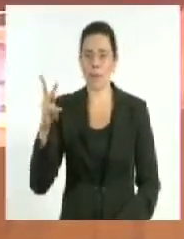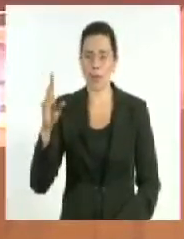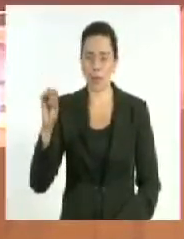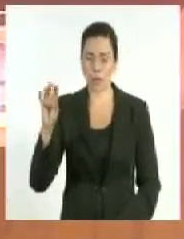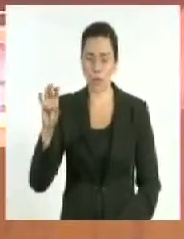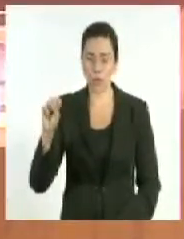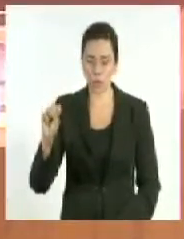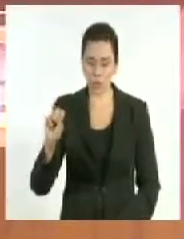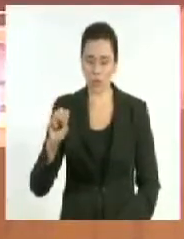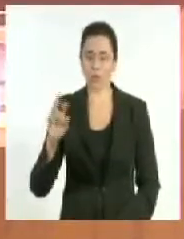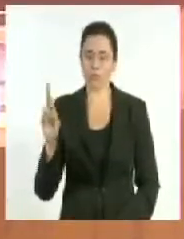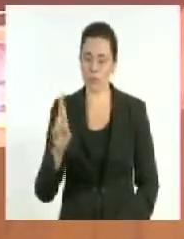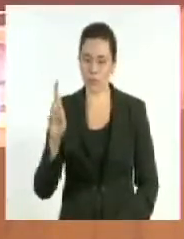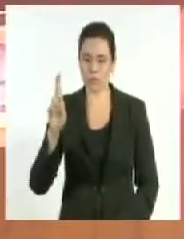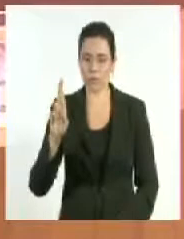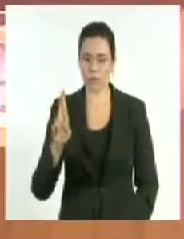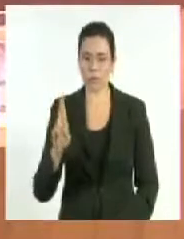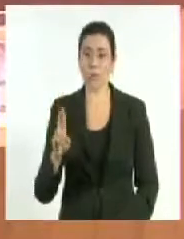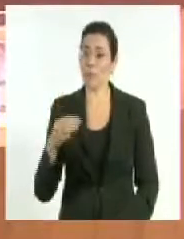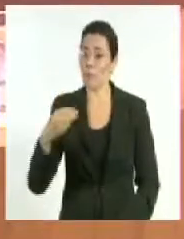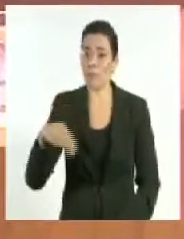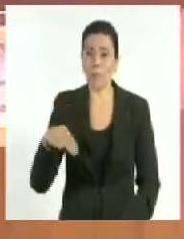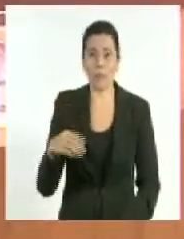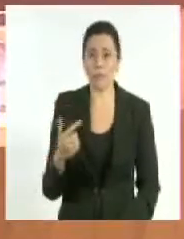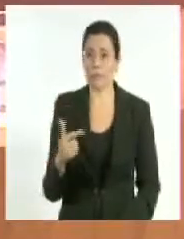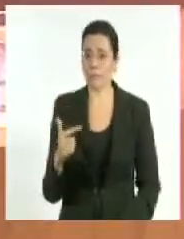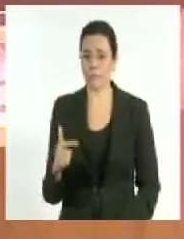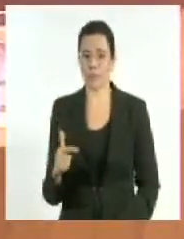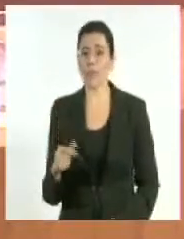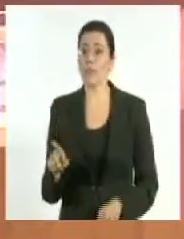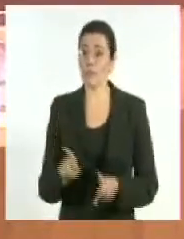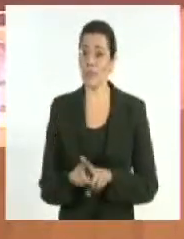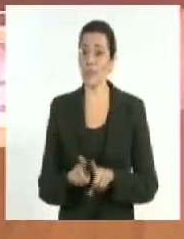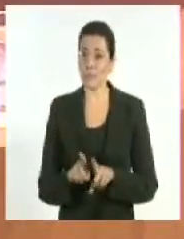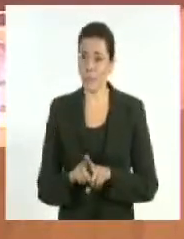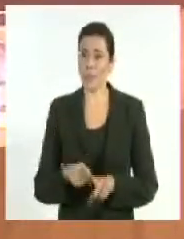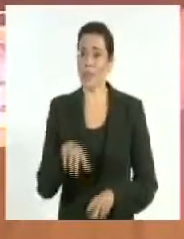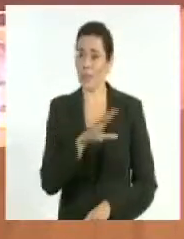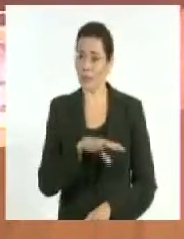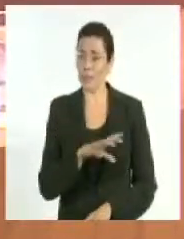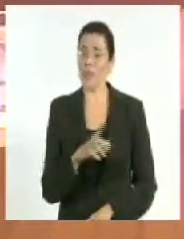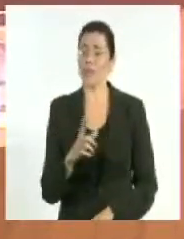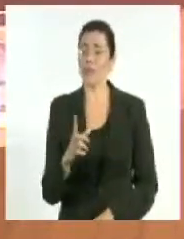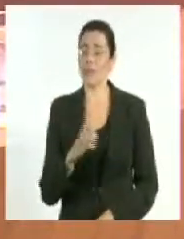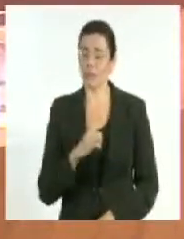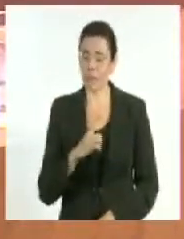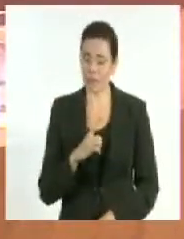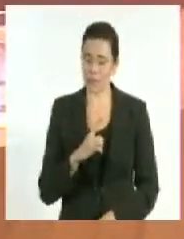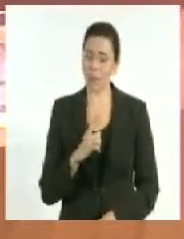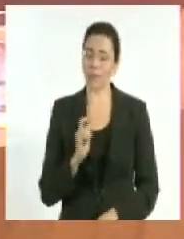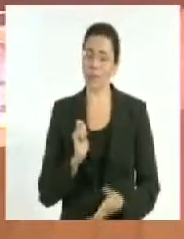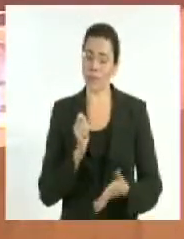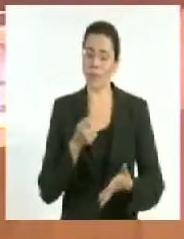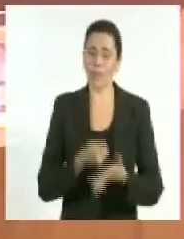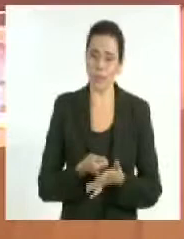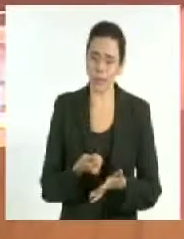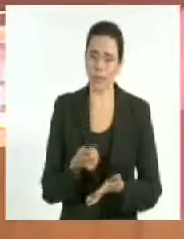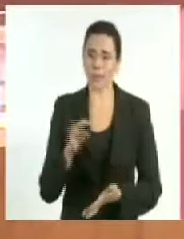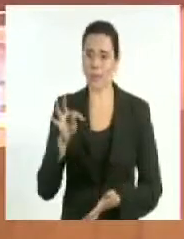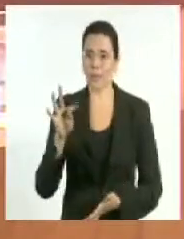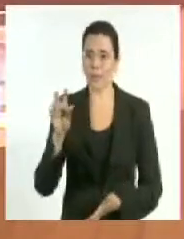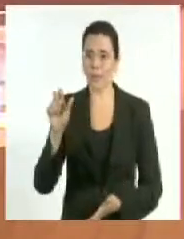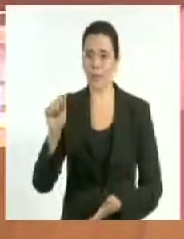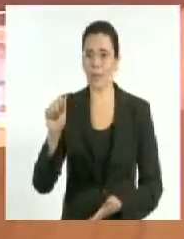com esses projetos do minério, e recebem também a taxa do minério. Já existem questões na Justiça, deputado